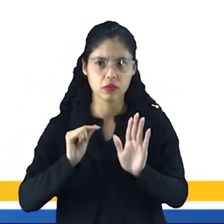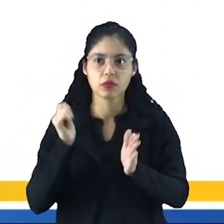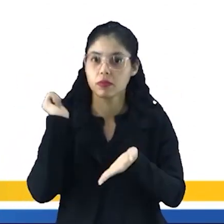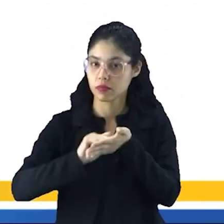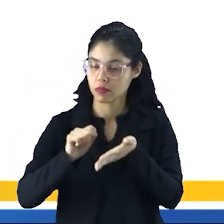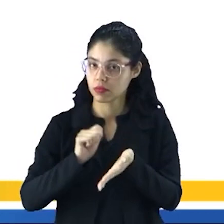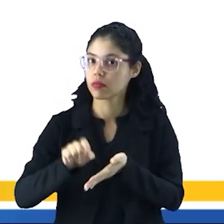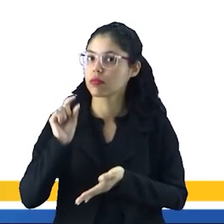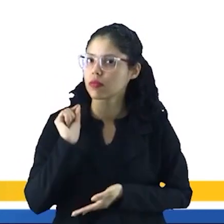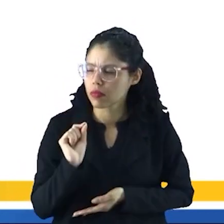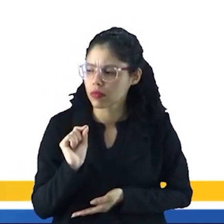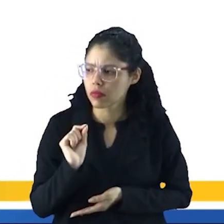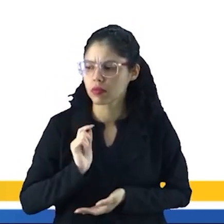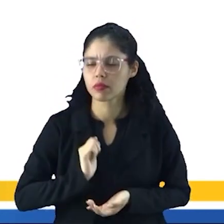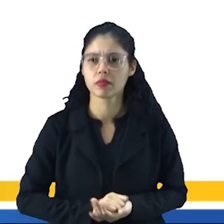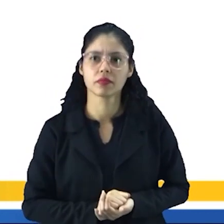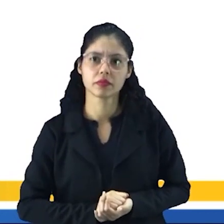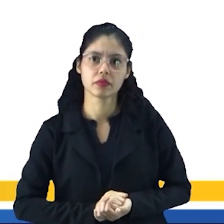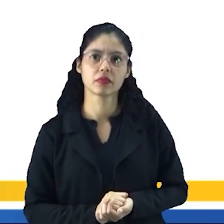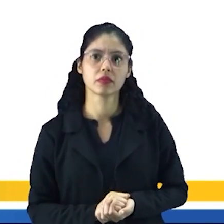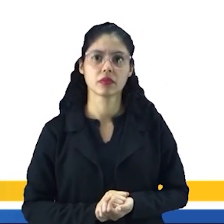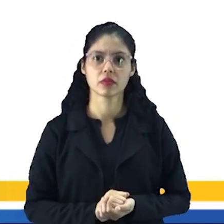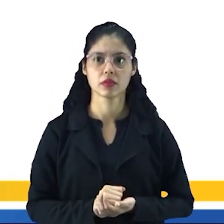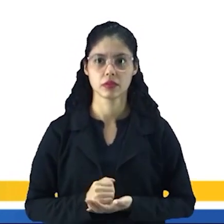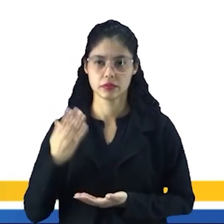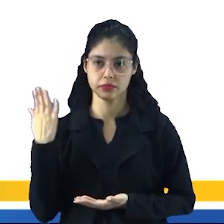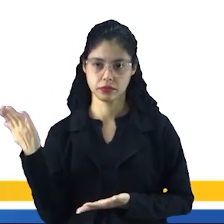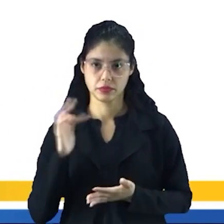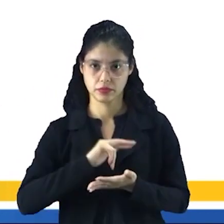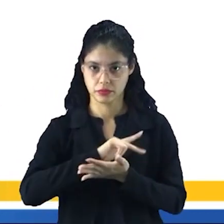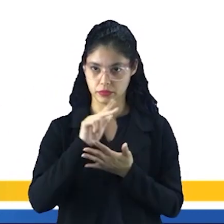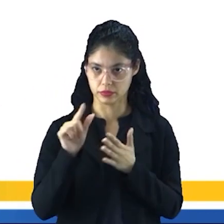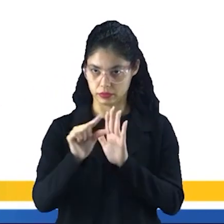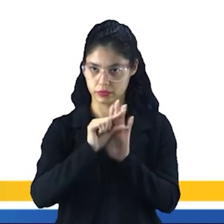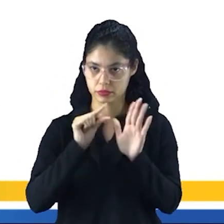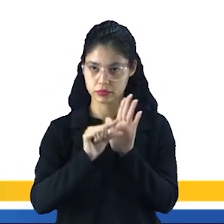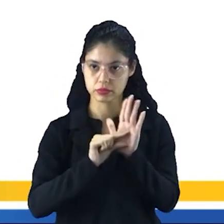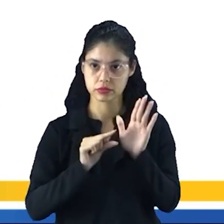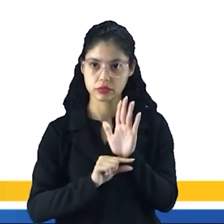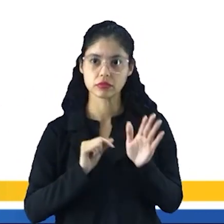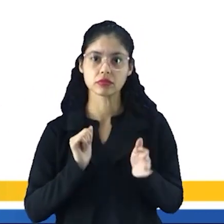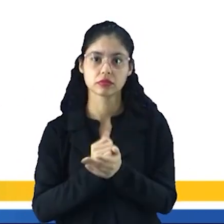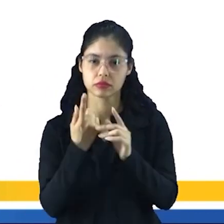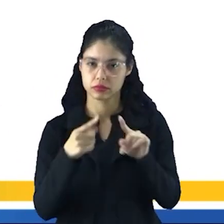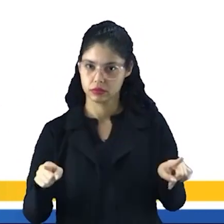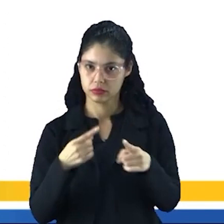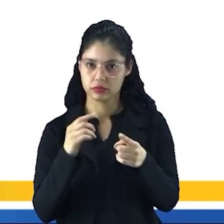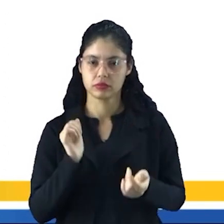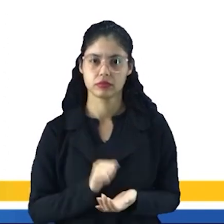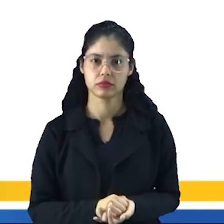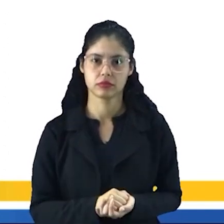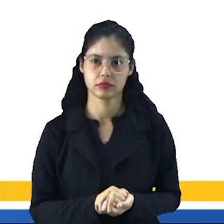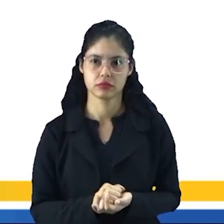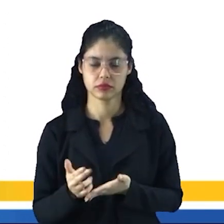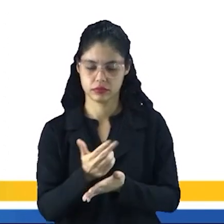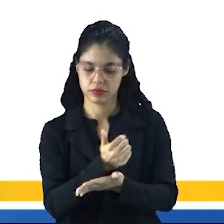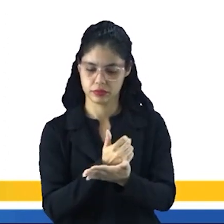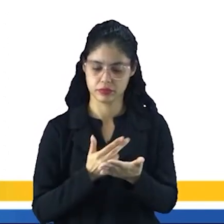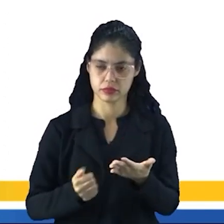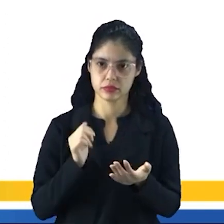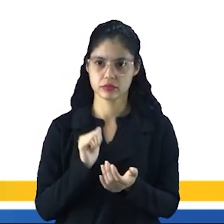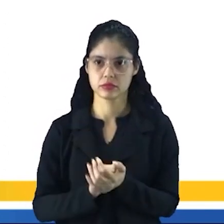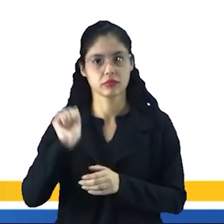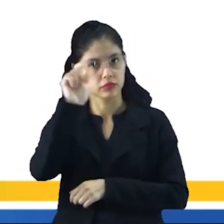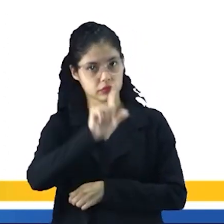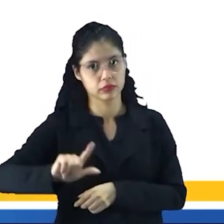nos versos descritos em... Então eu tenho como opções vários versos, uns são músicas, outros são de artistas